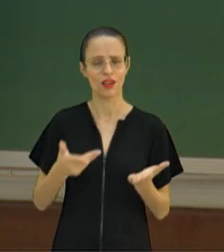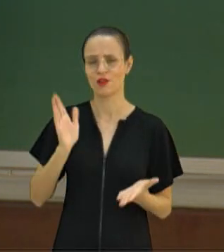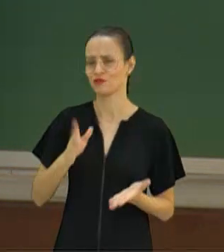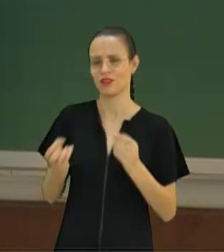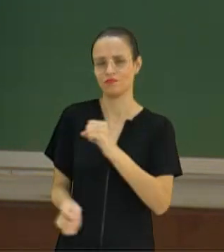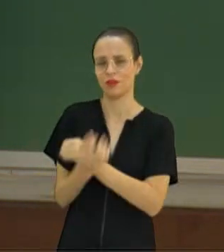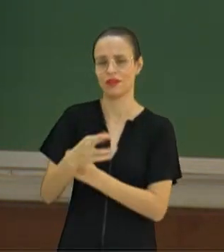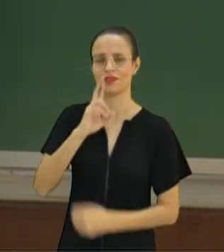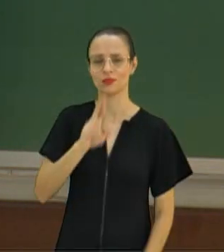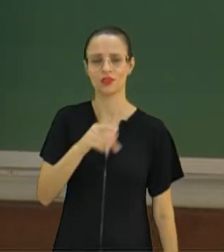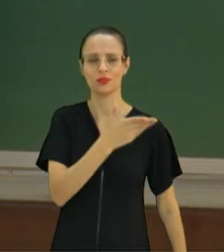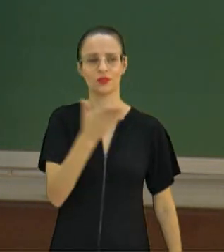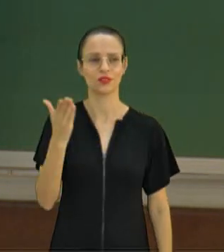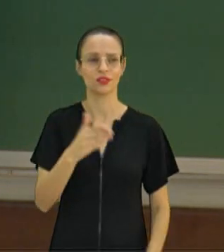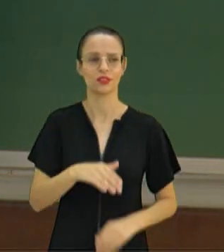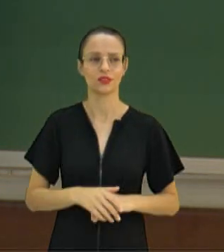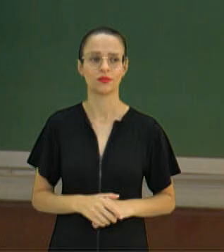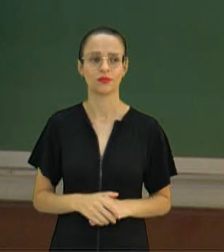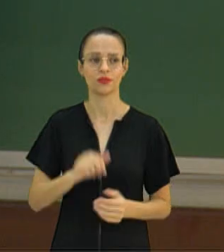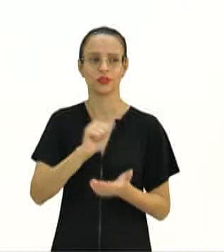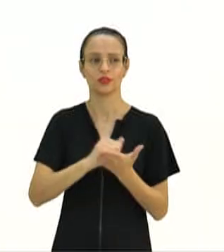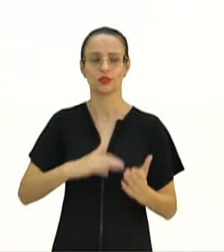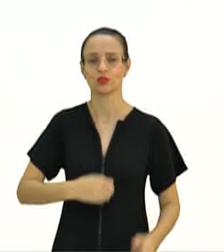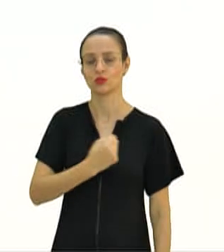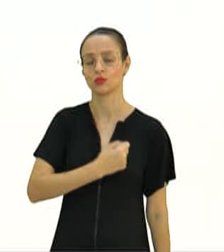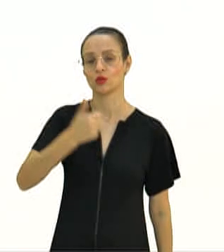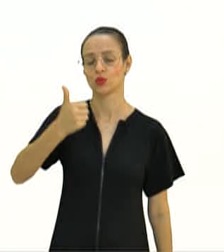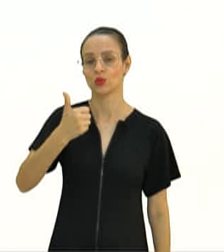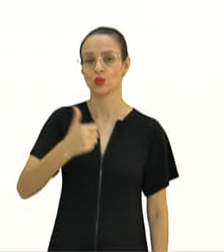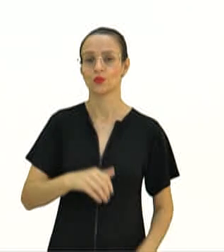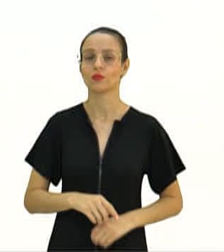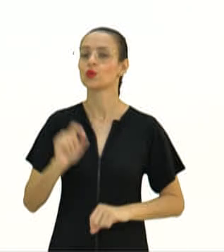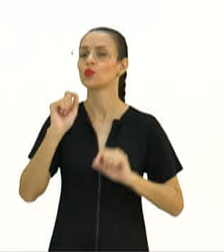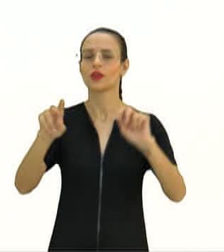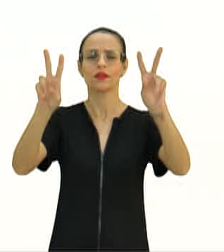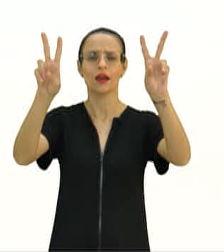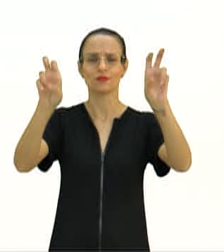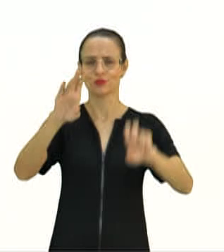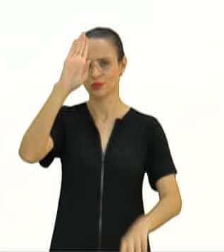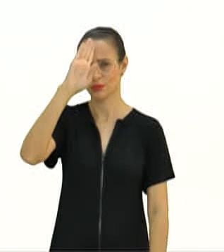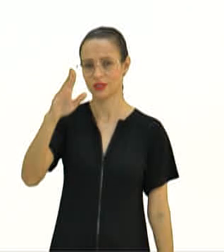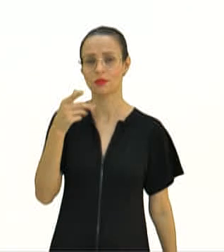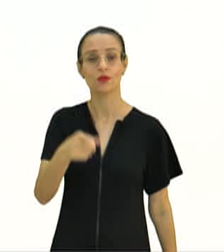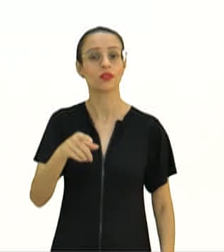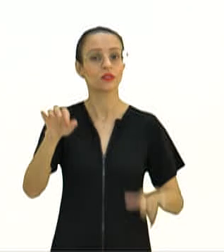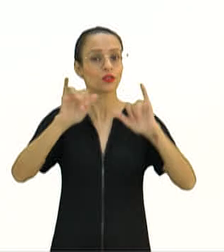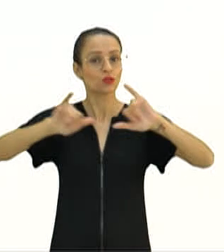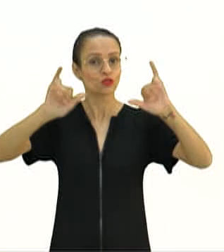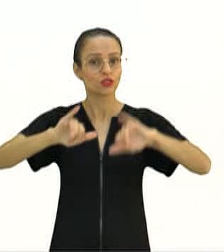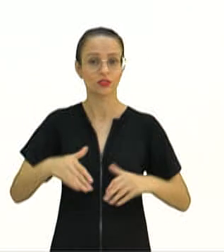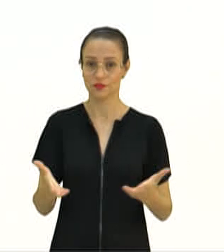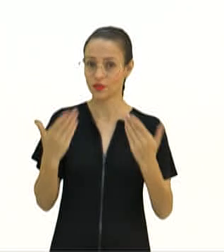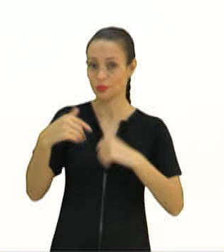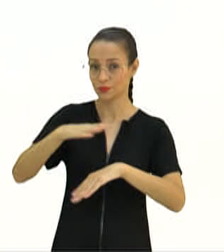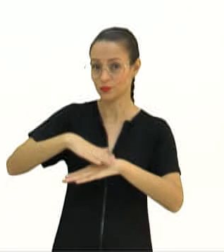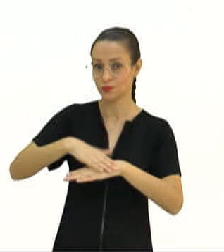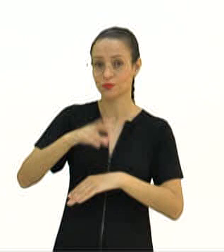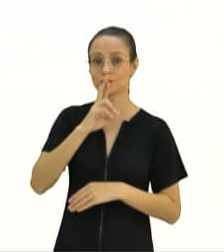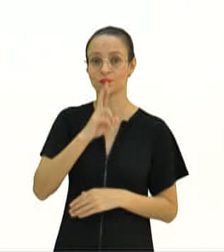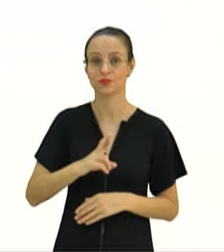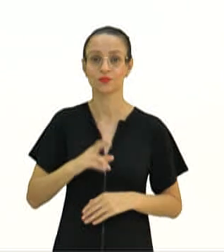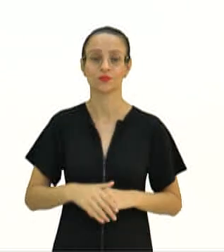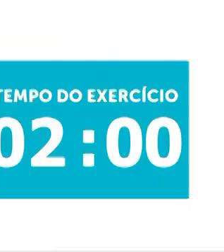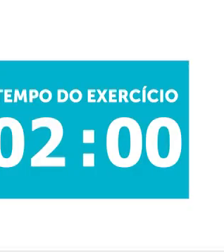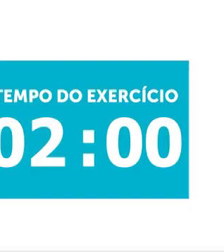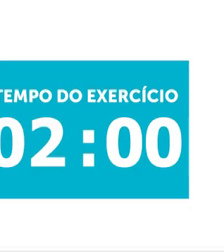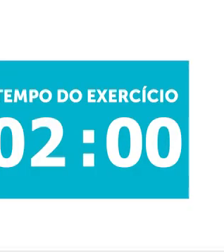resposta para você, é a seguinte, exercício número 1. Qual é o assunto principal dessa notícia? Vamos lá, responda.